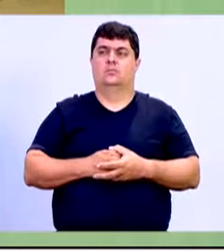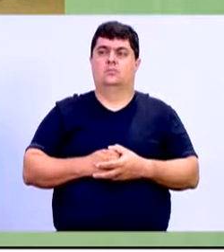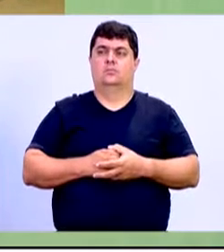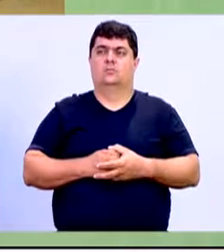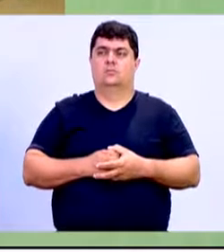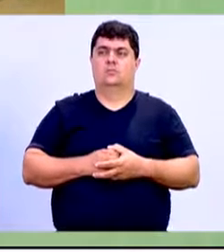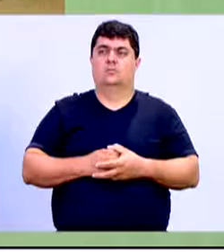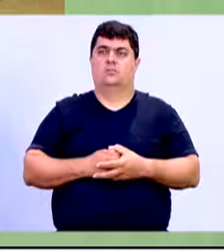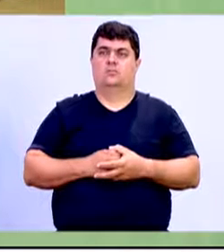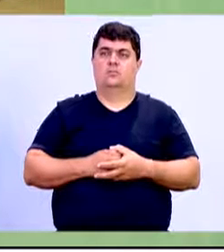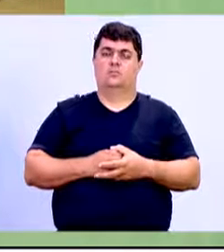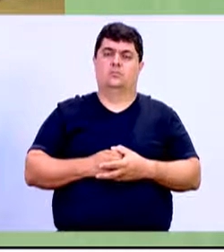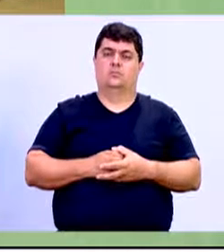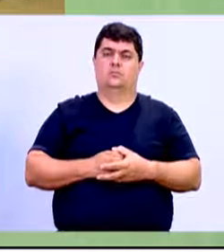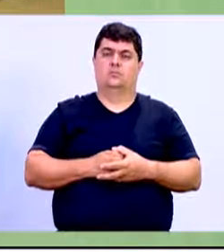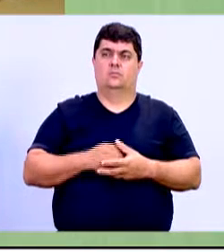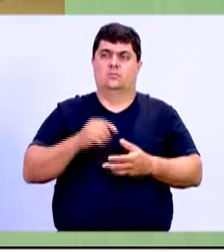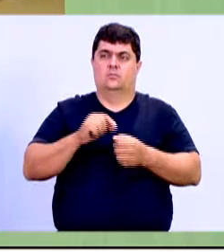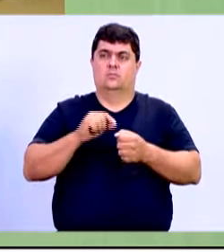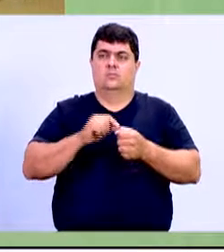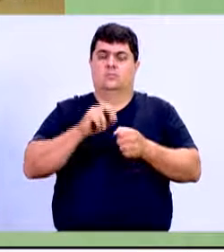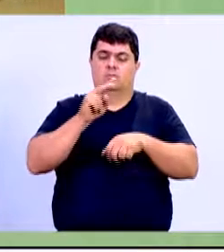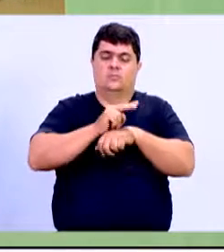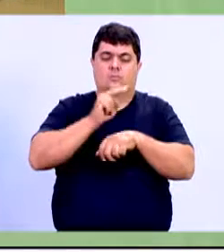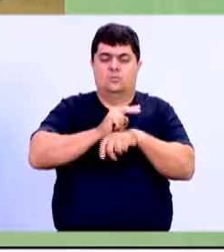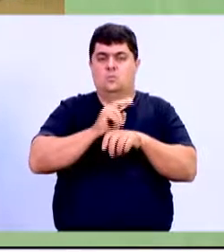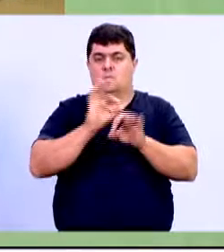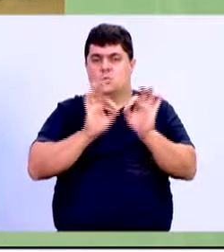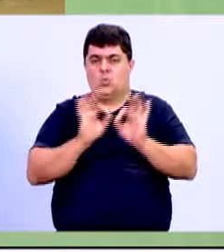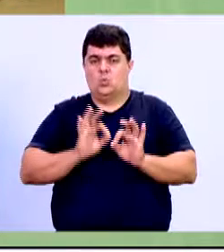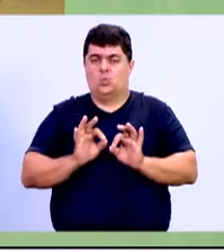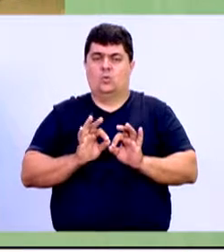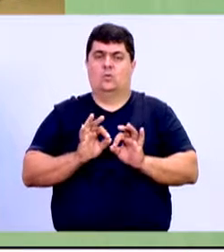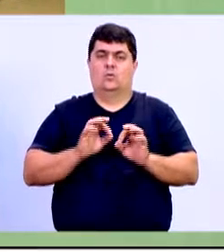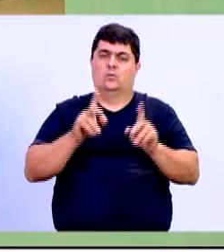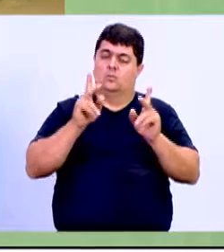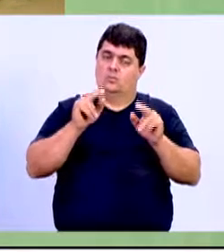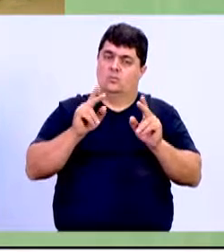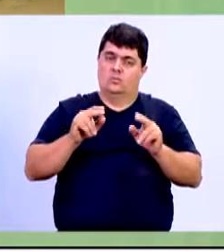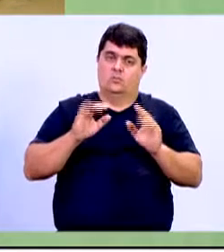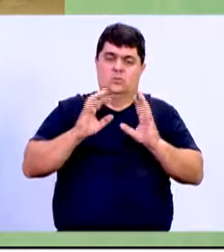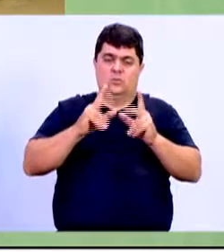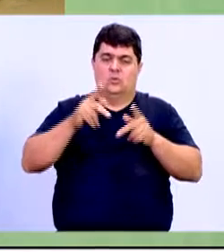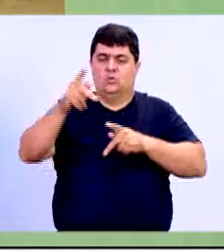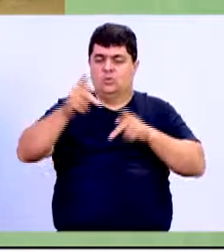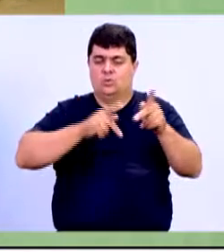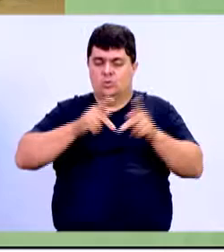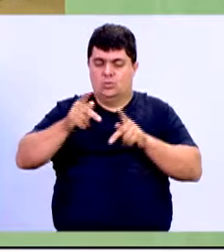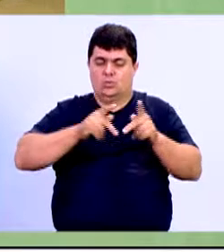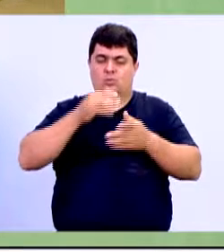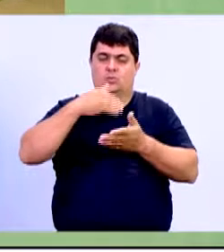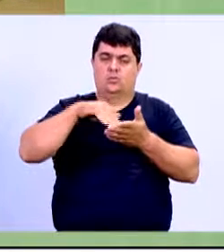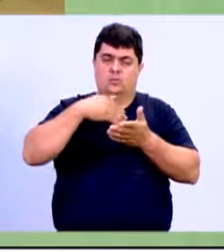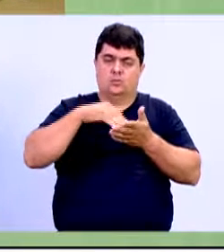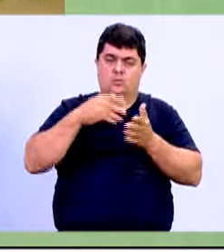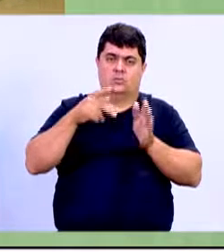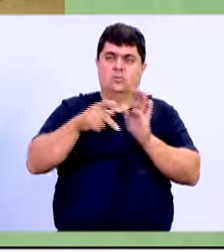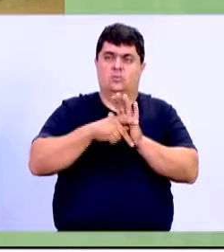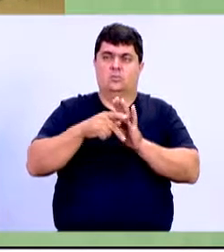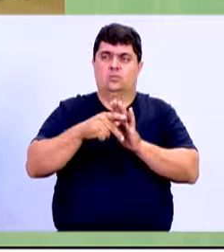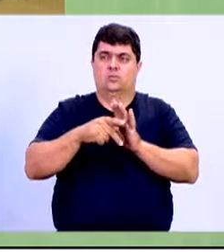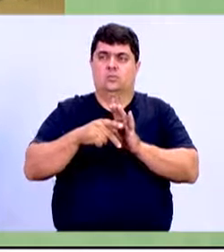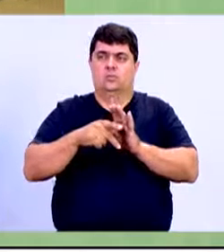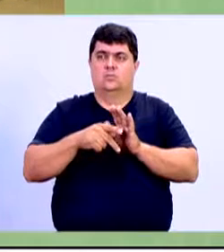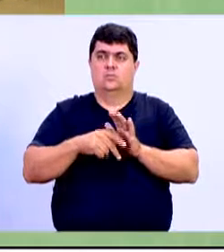está fazendo aqui os controles necessários. E aí, da mesma forma, todo o planejamento da secretaria aqui, os